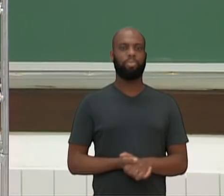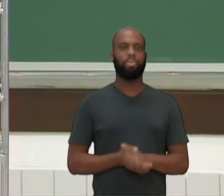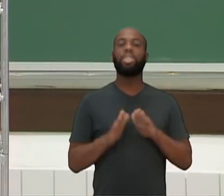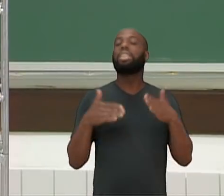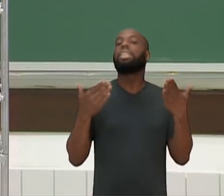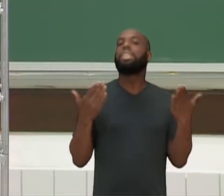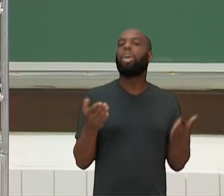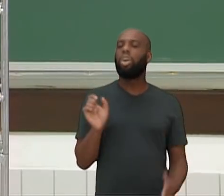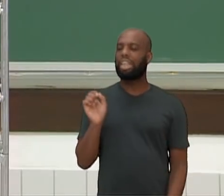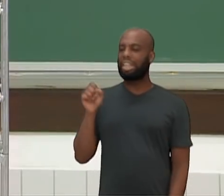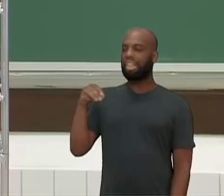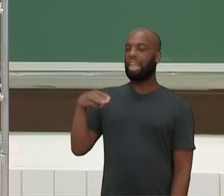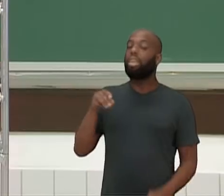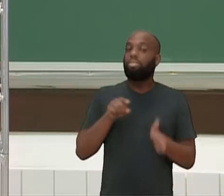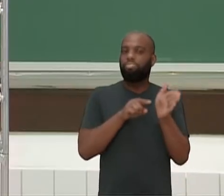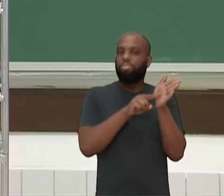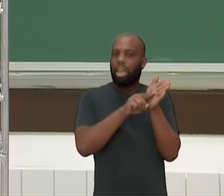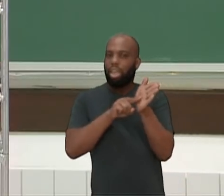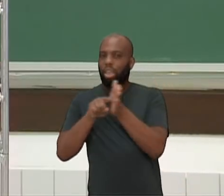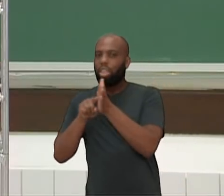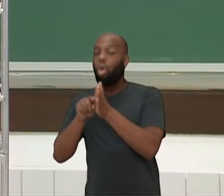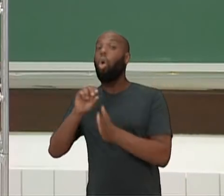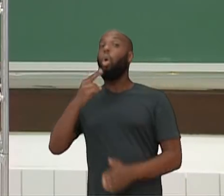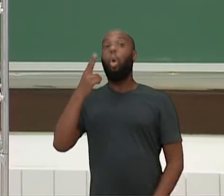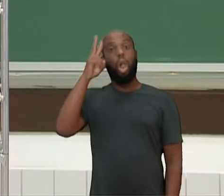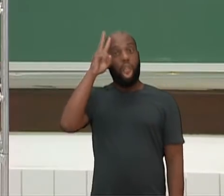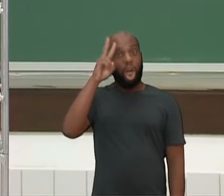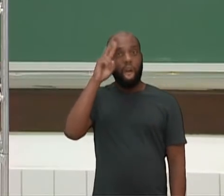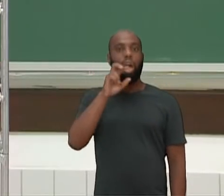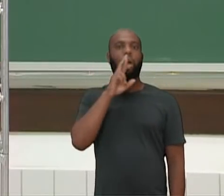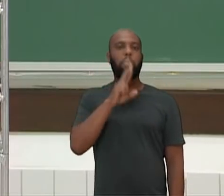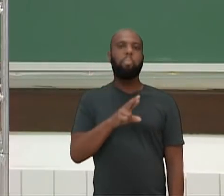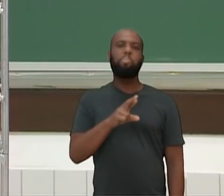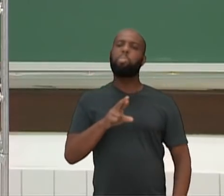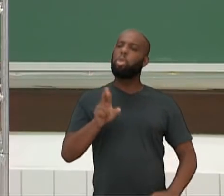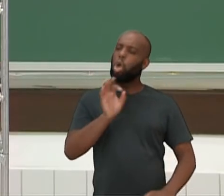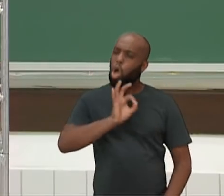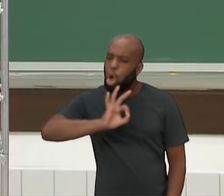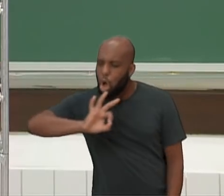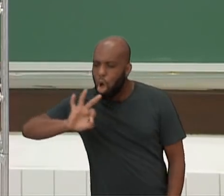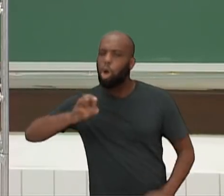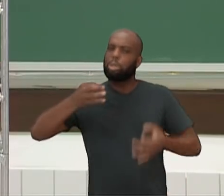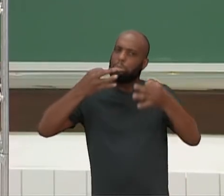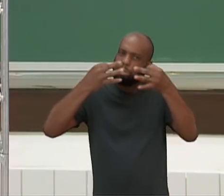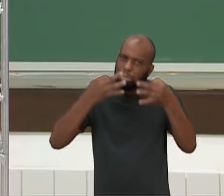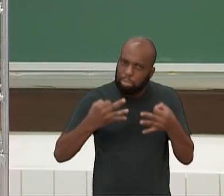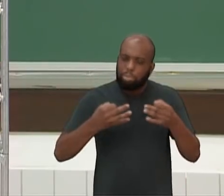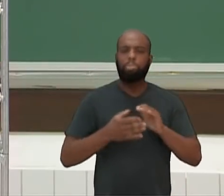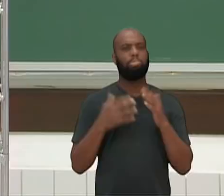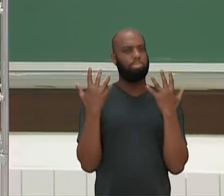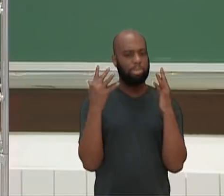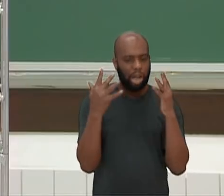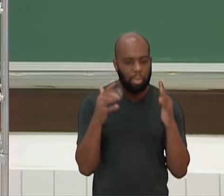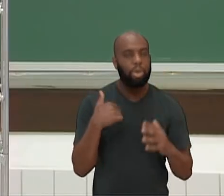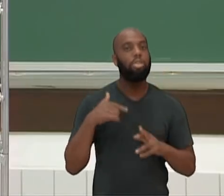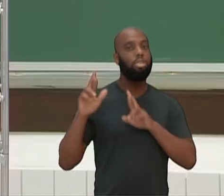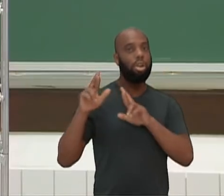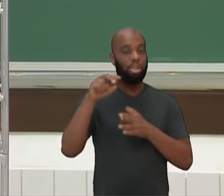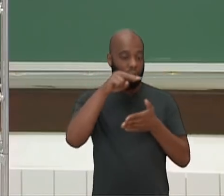Para quem pesquisou ou lembrou da resposta, ótimo, excelente, né? Espero que vocês tenham